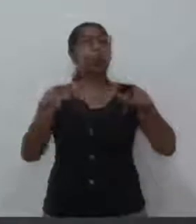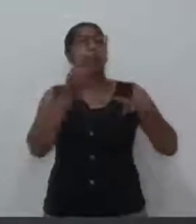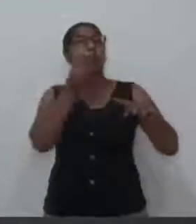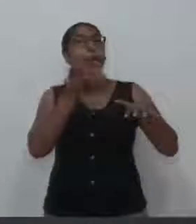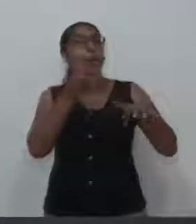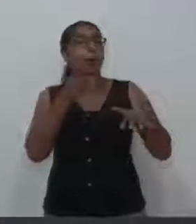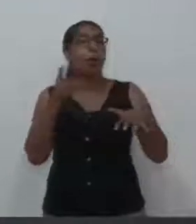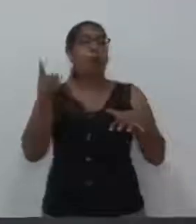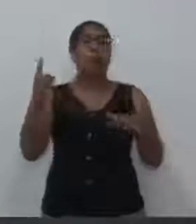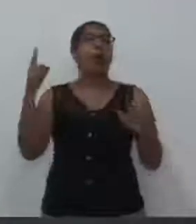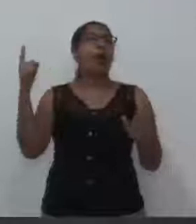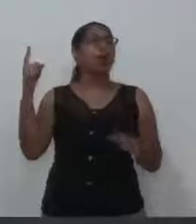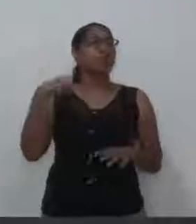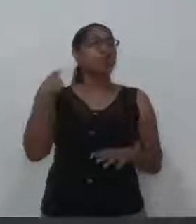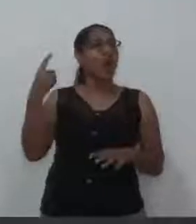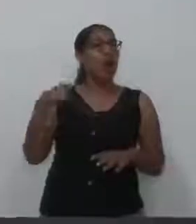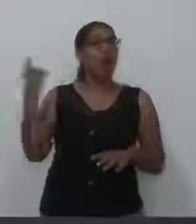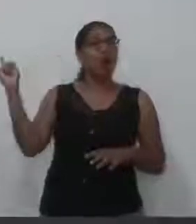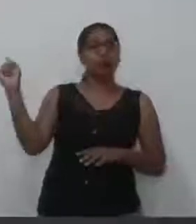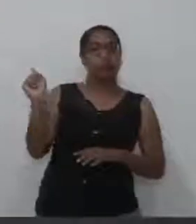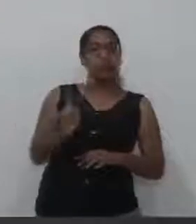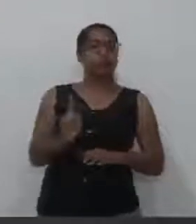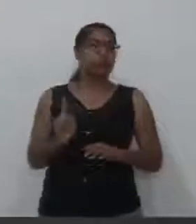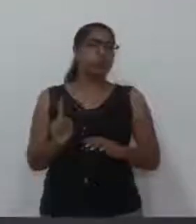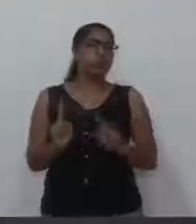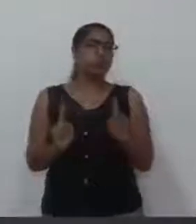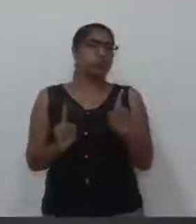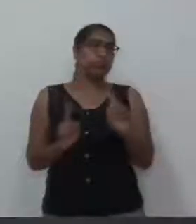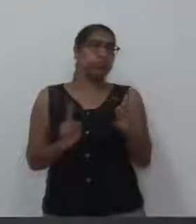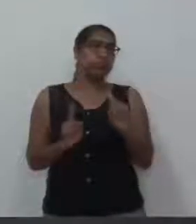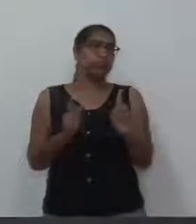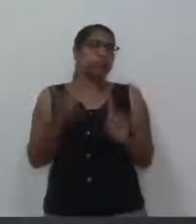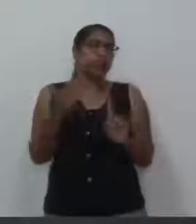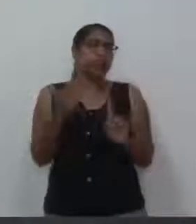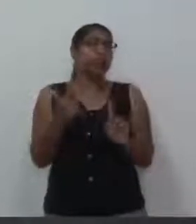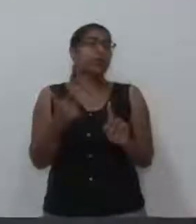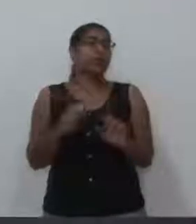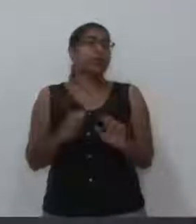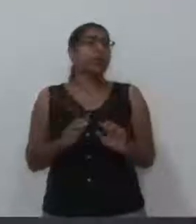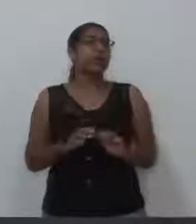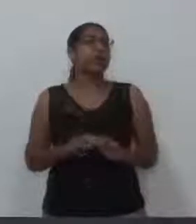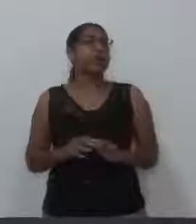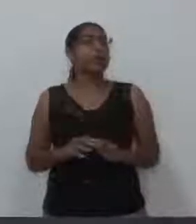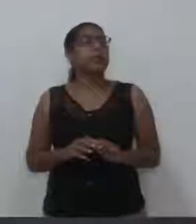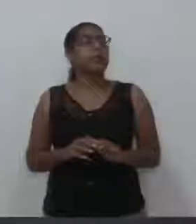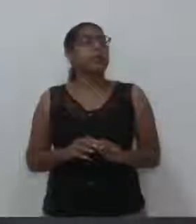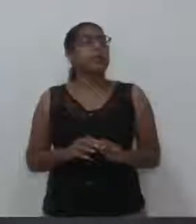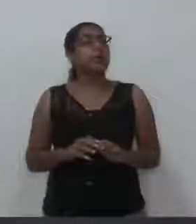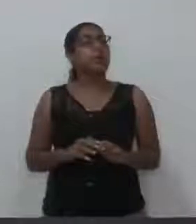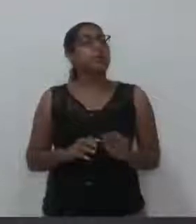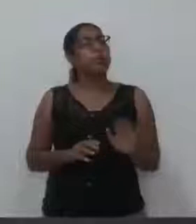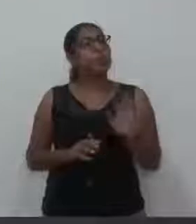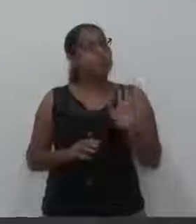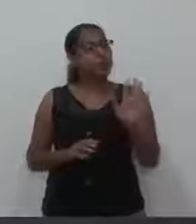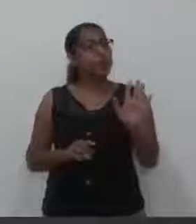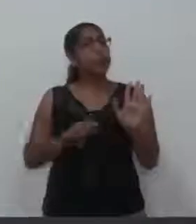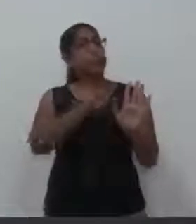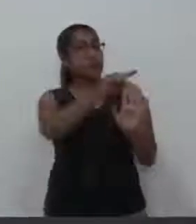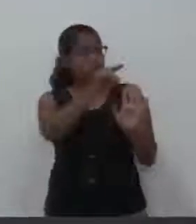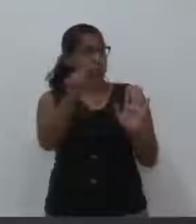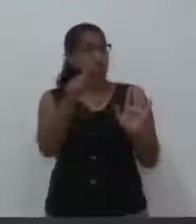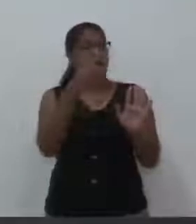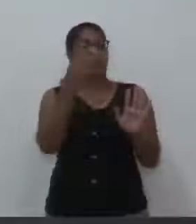do advogado especialista contratado pelas auxiliares de educação, e eu acho que eles vão